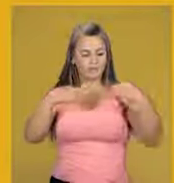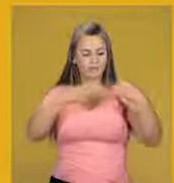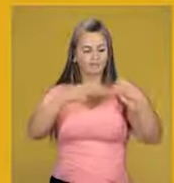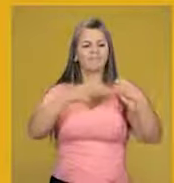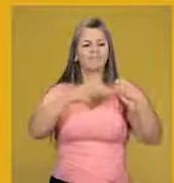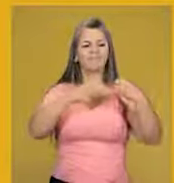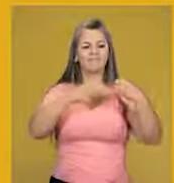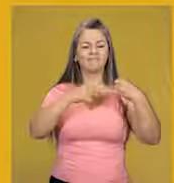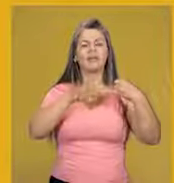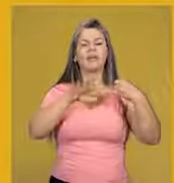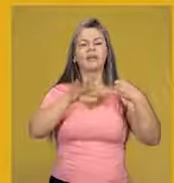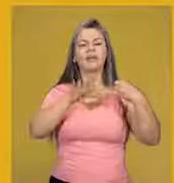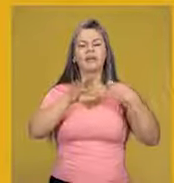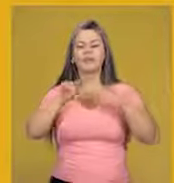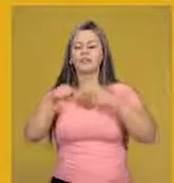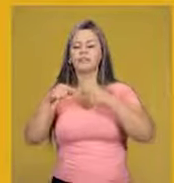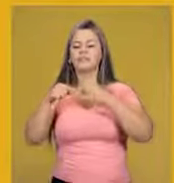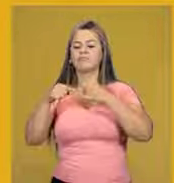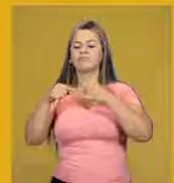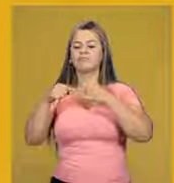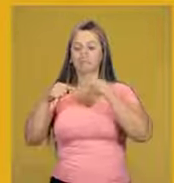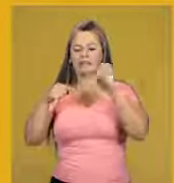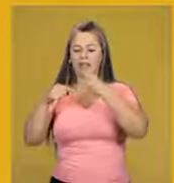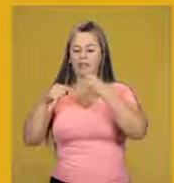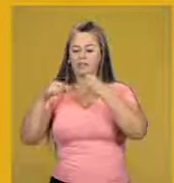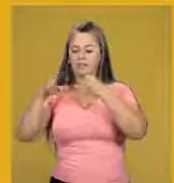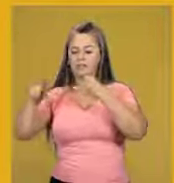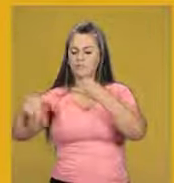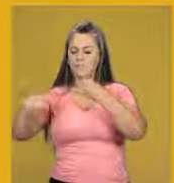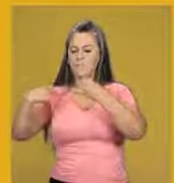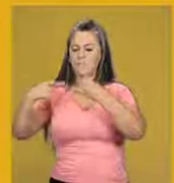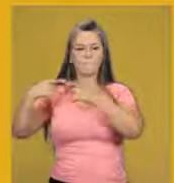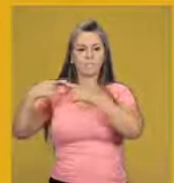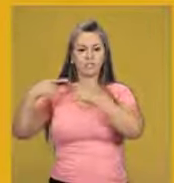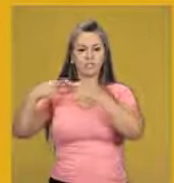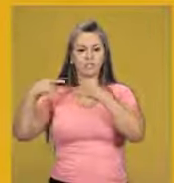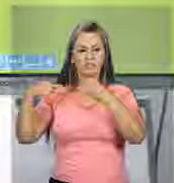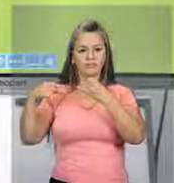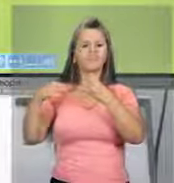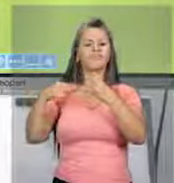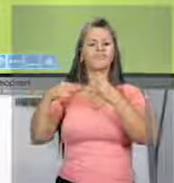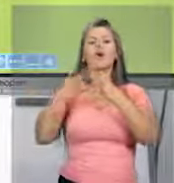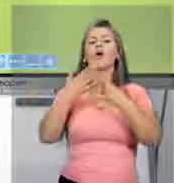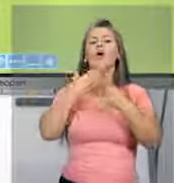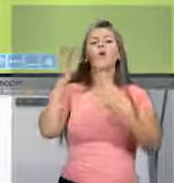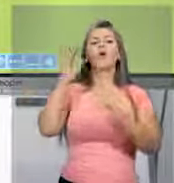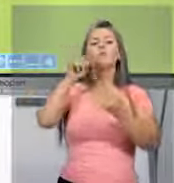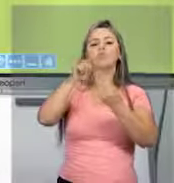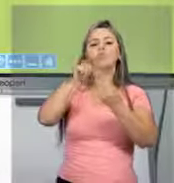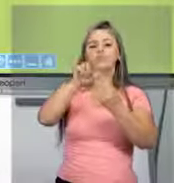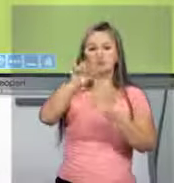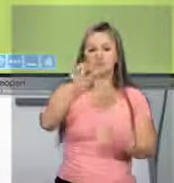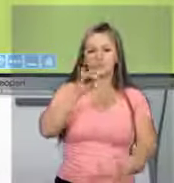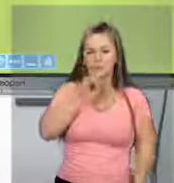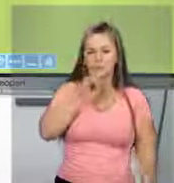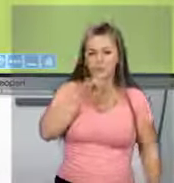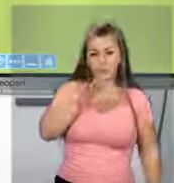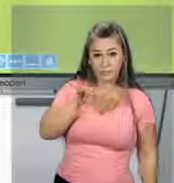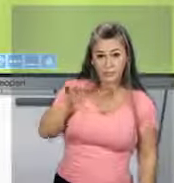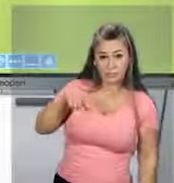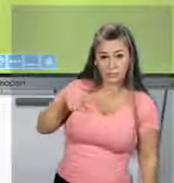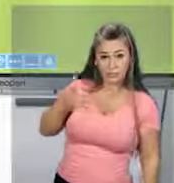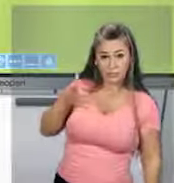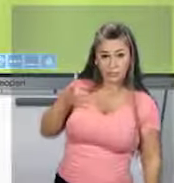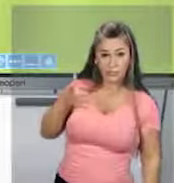Qual é a função desta associação? Nesse caso, por exemplo, se eu quero uma tensão de